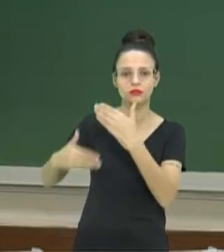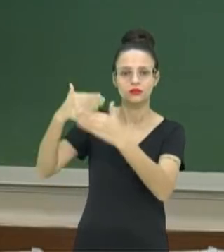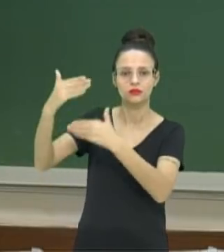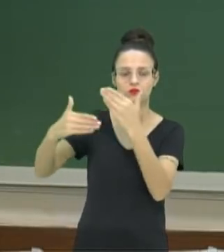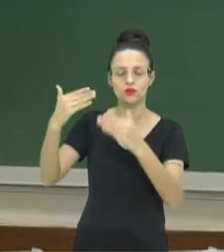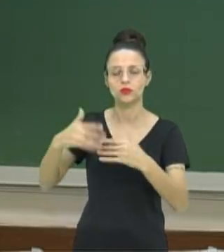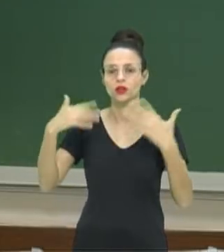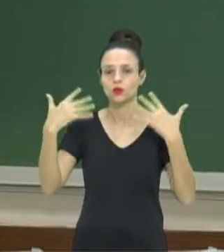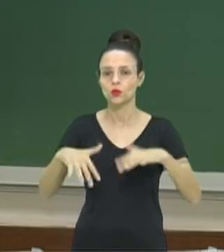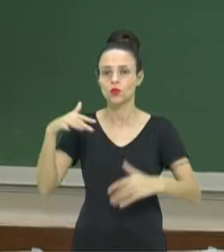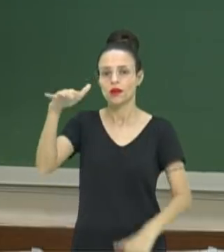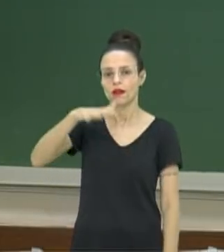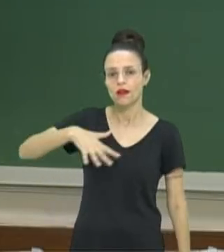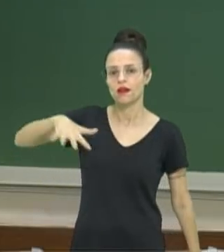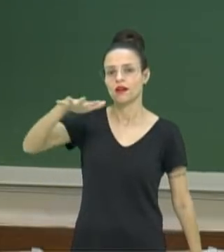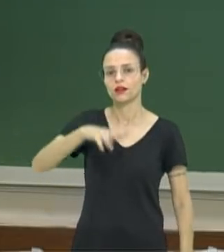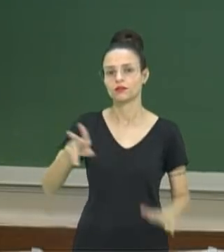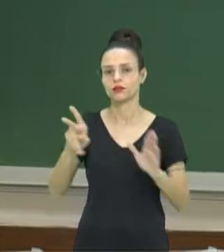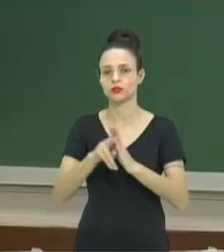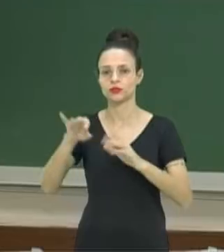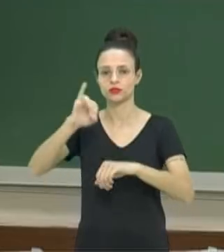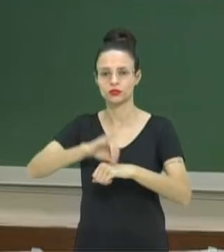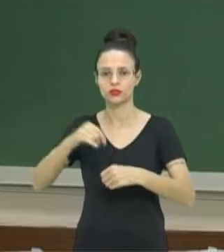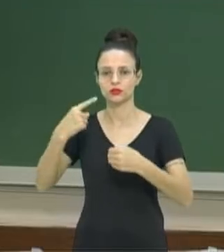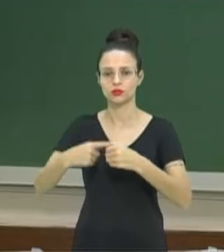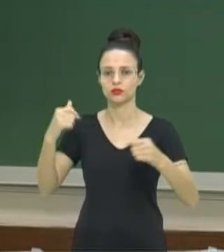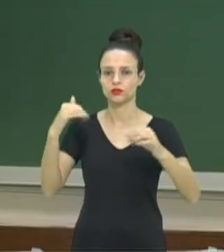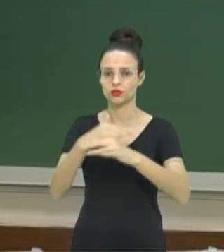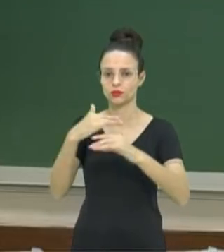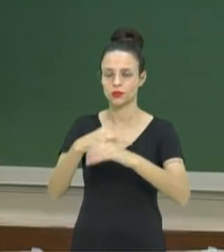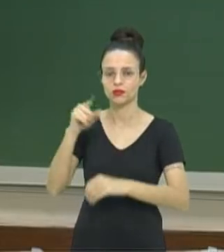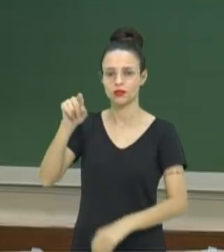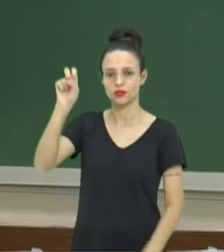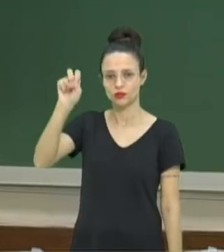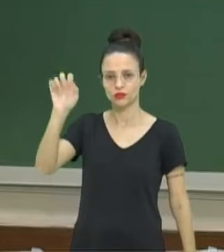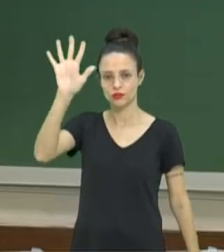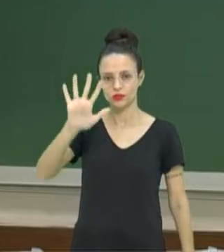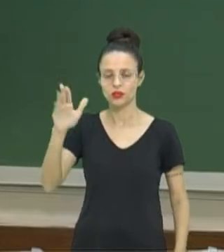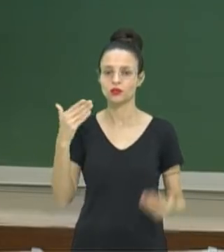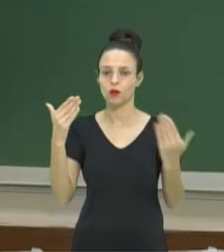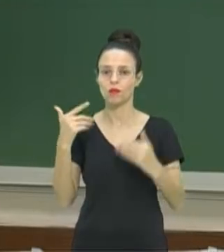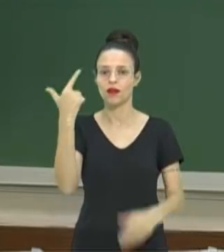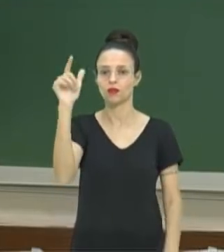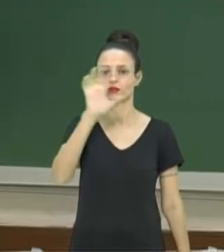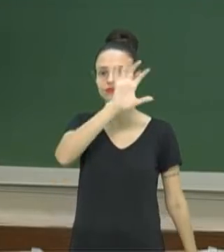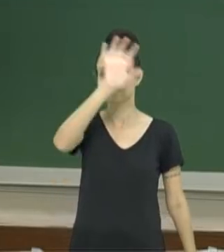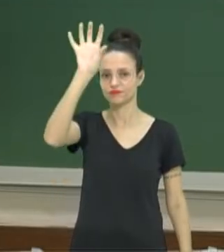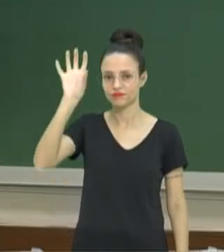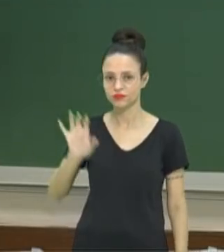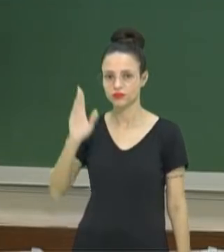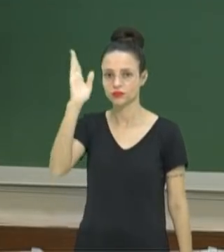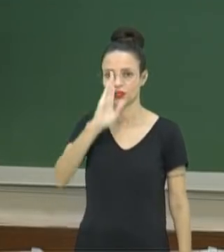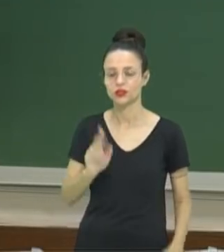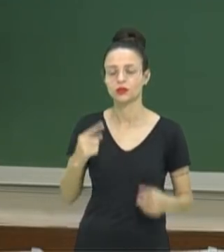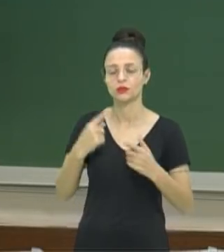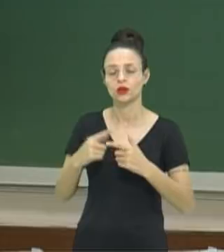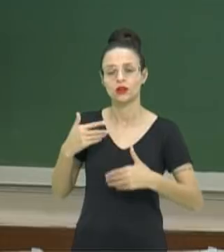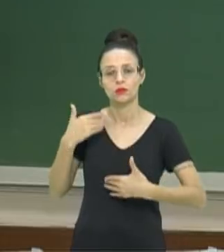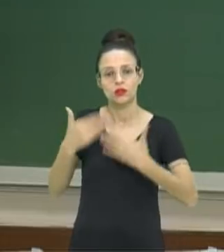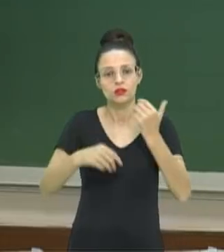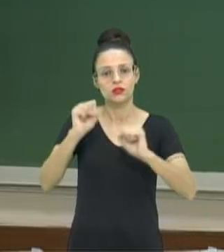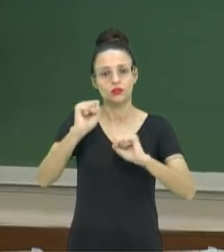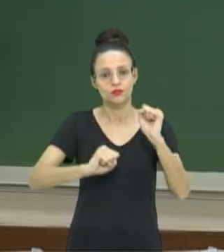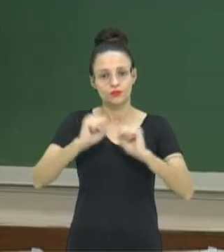de grandes áreas ali, de centros urbanos na região sudeste em relação a outras partes do Brasil. Porque o processo de industrialização,